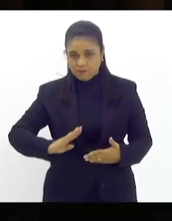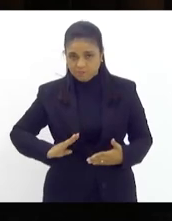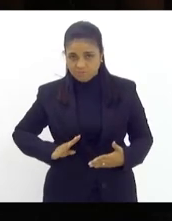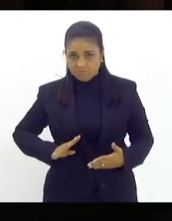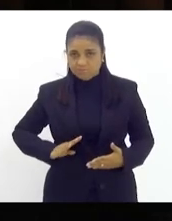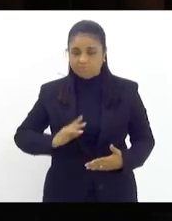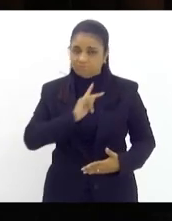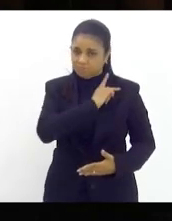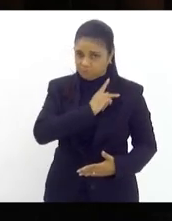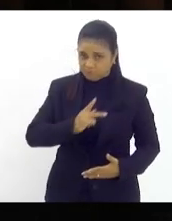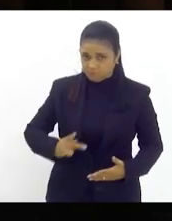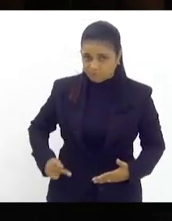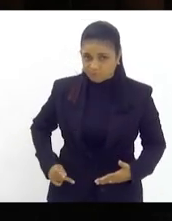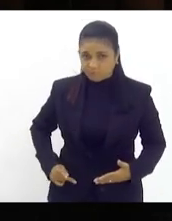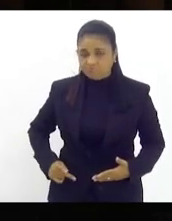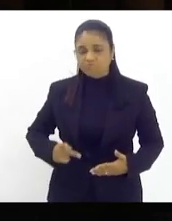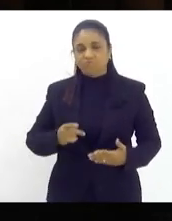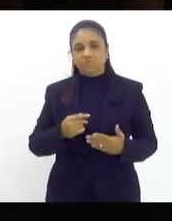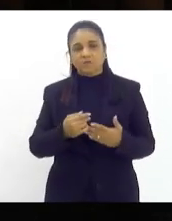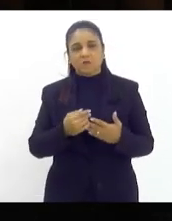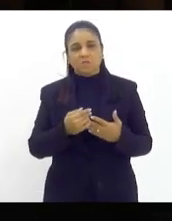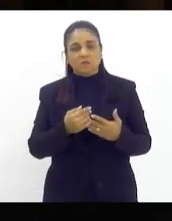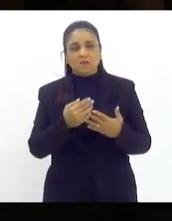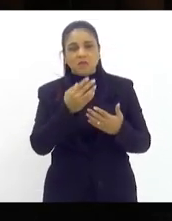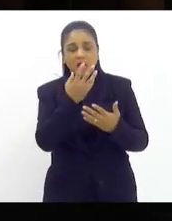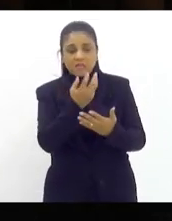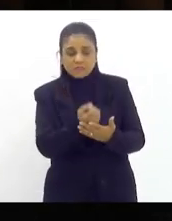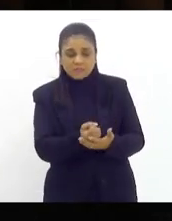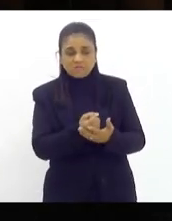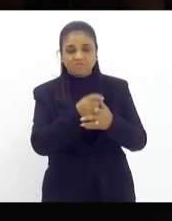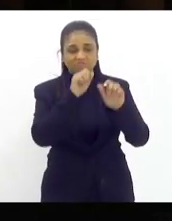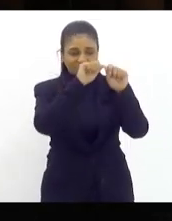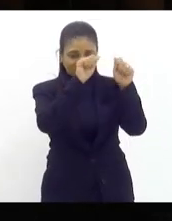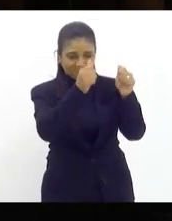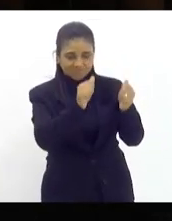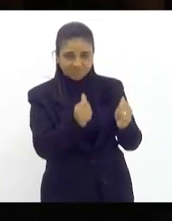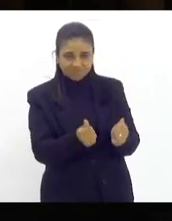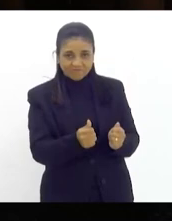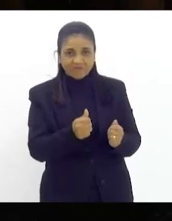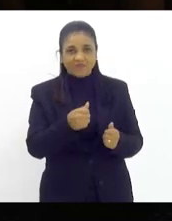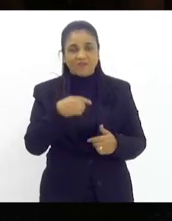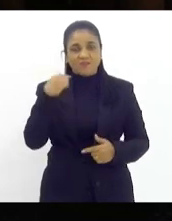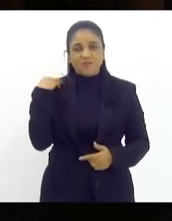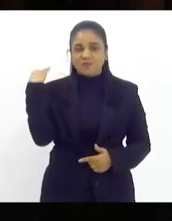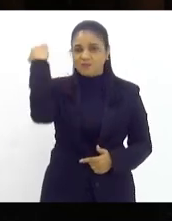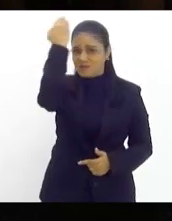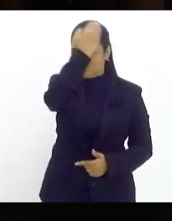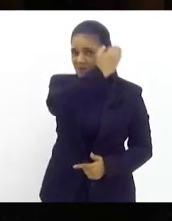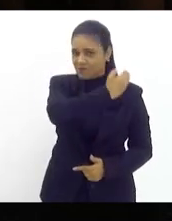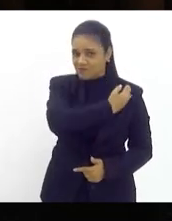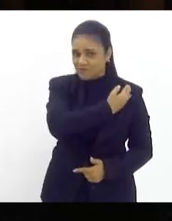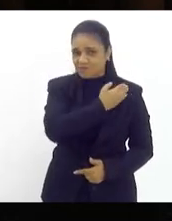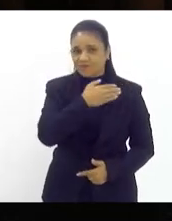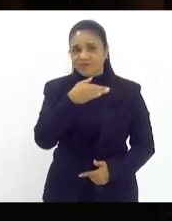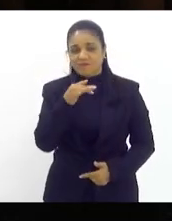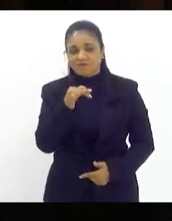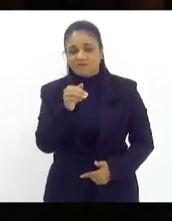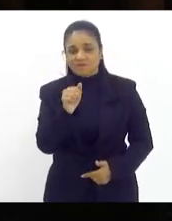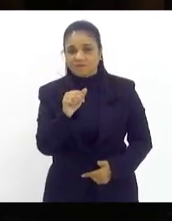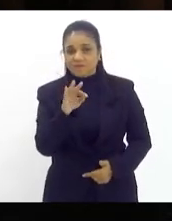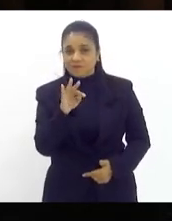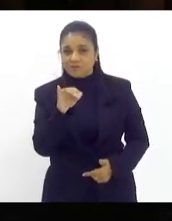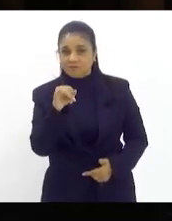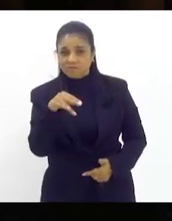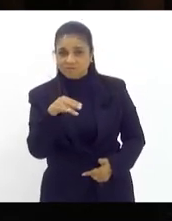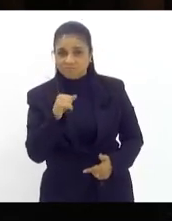fazer este gesto de ter a imagem Peregrina de Nossa Senhora aqui nesta casa nós temos a chance de exercer